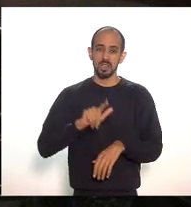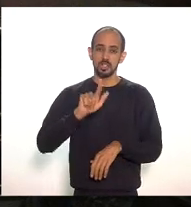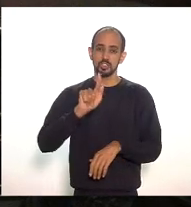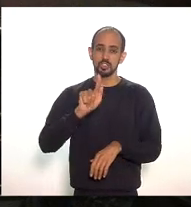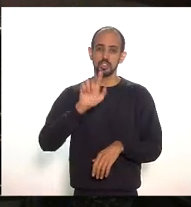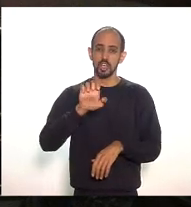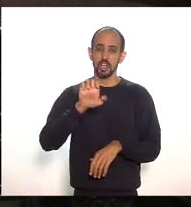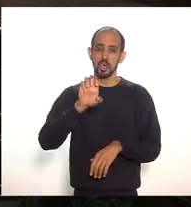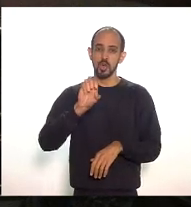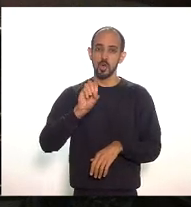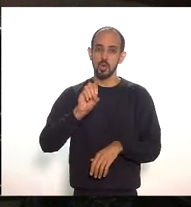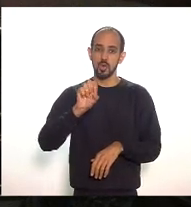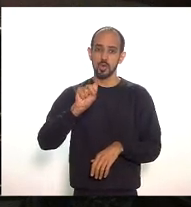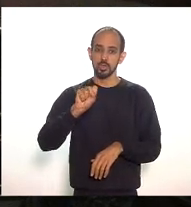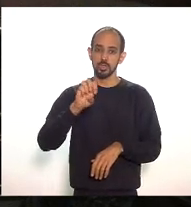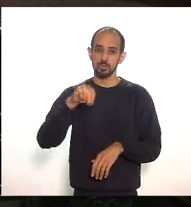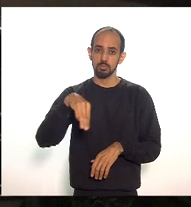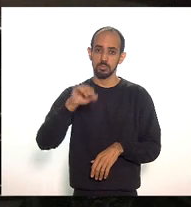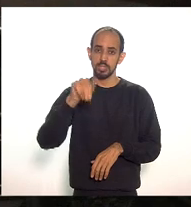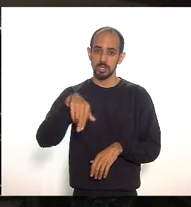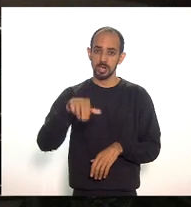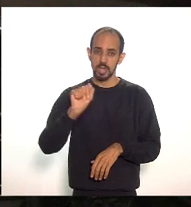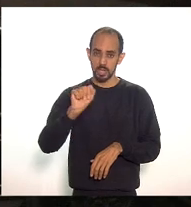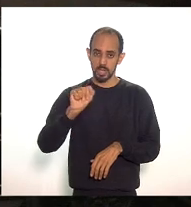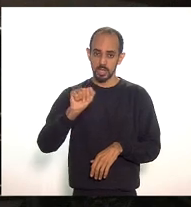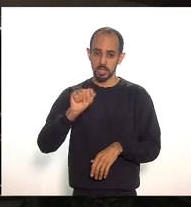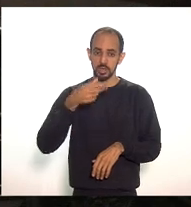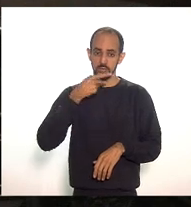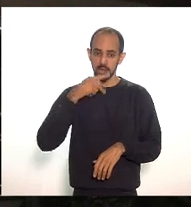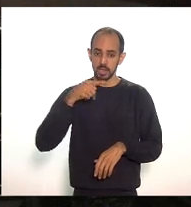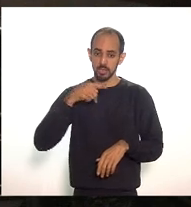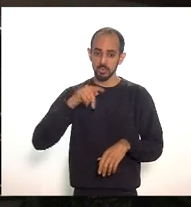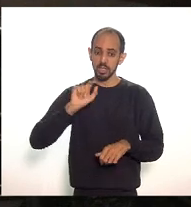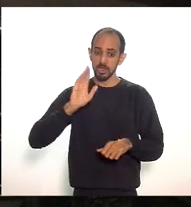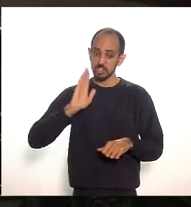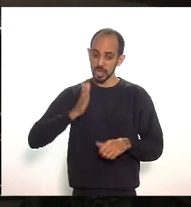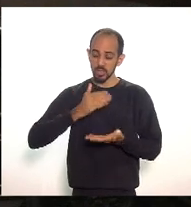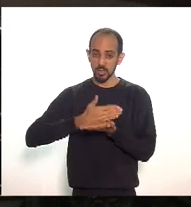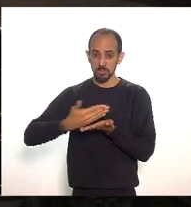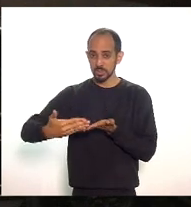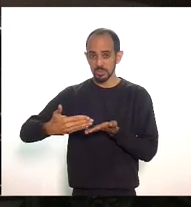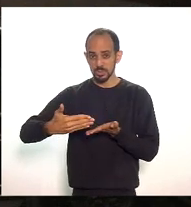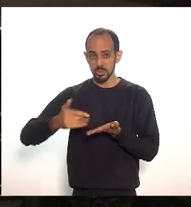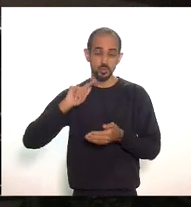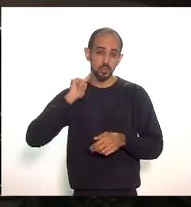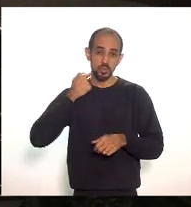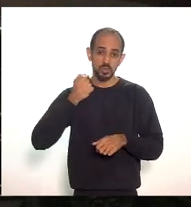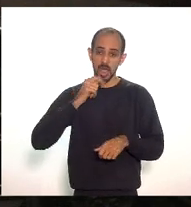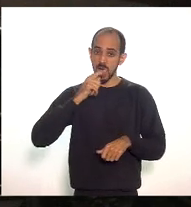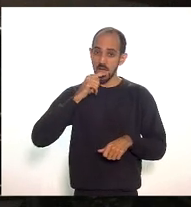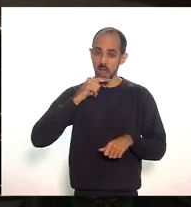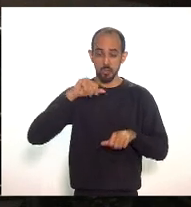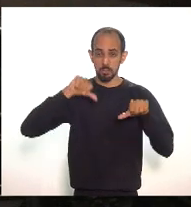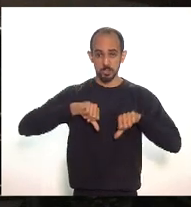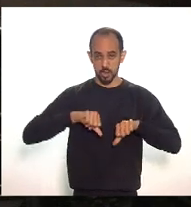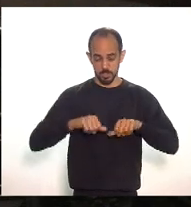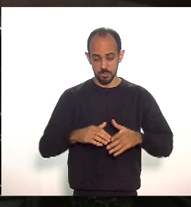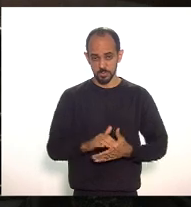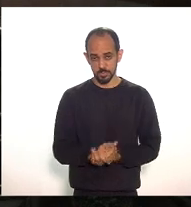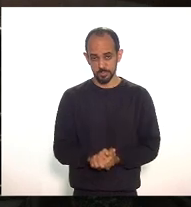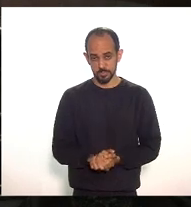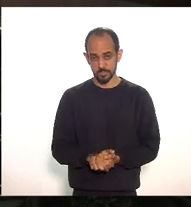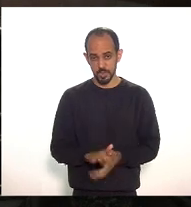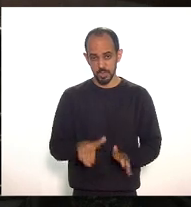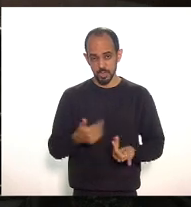já especialistas dizem que ela tá contaminando a água com metais pesados Oi e aí o Deputado Luiz Paulo